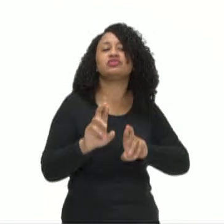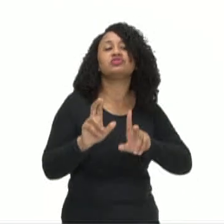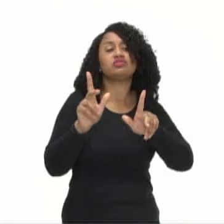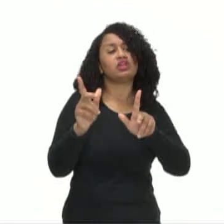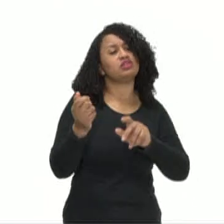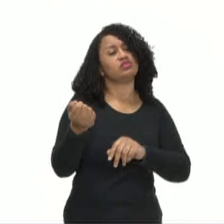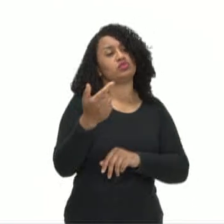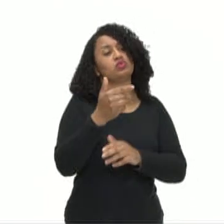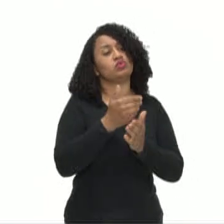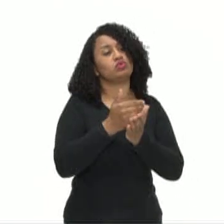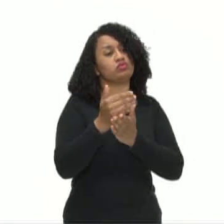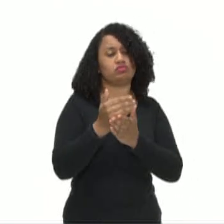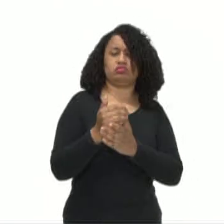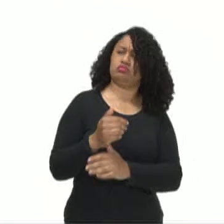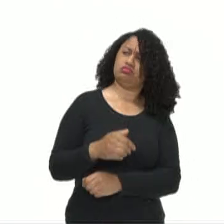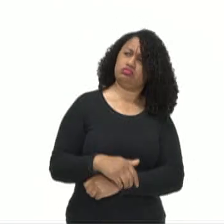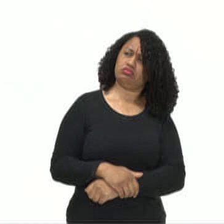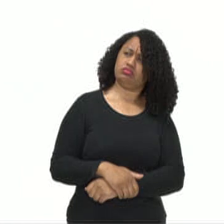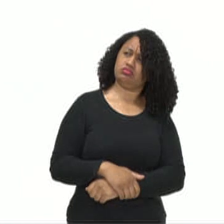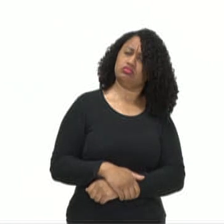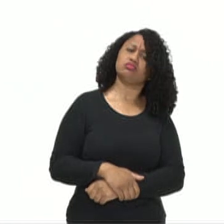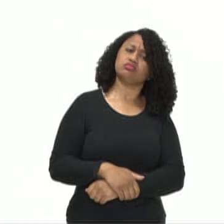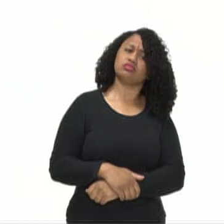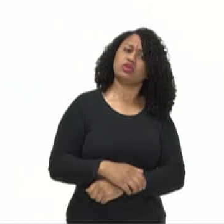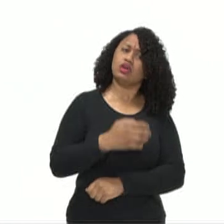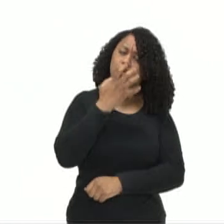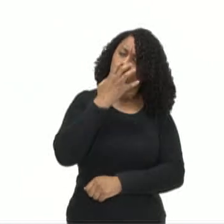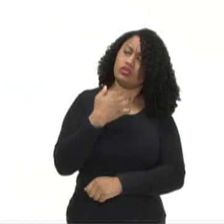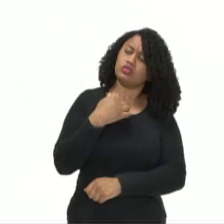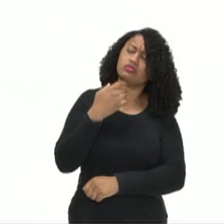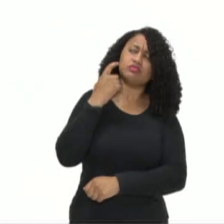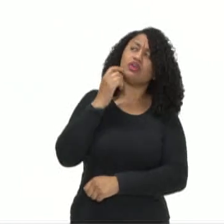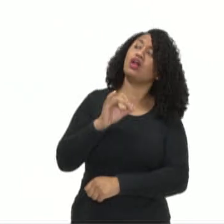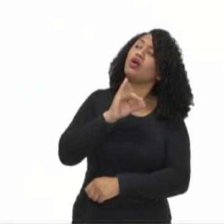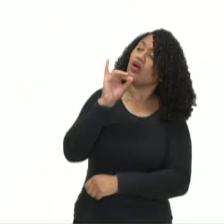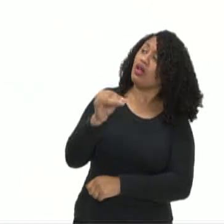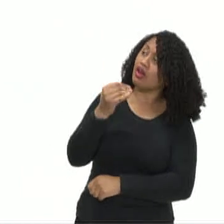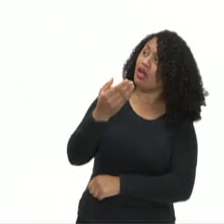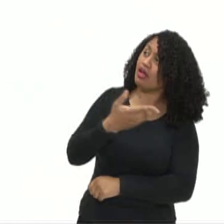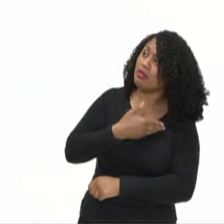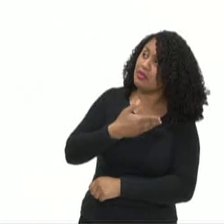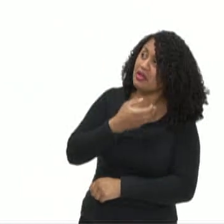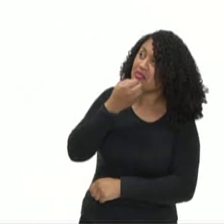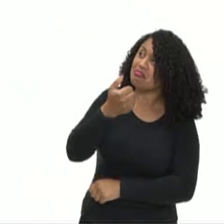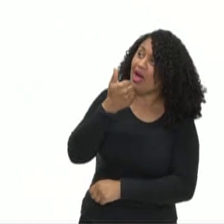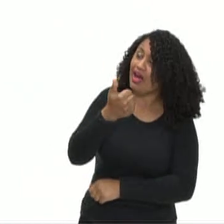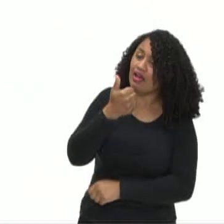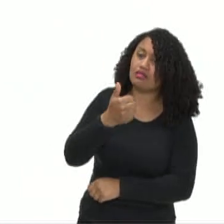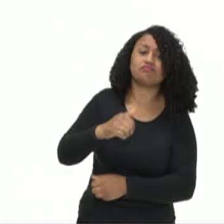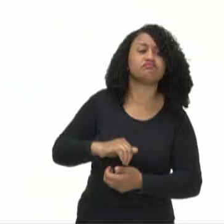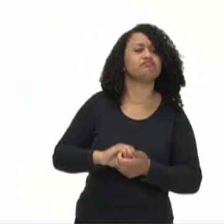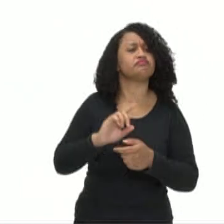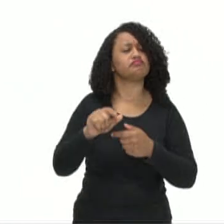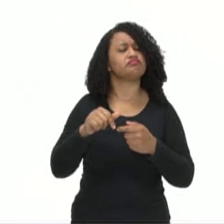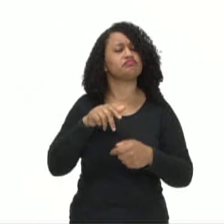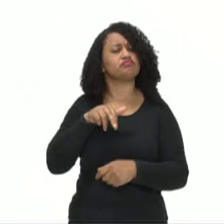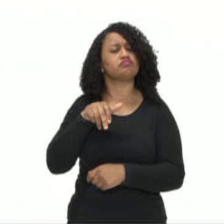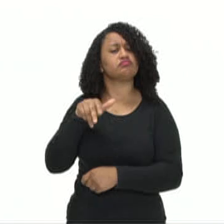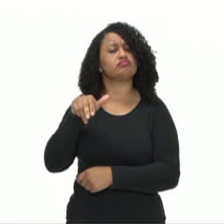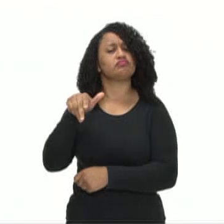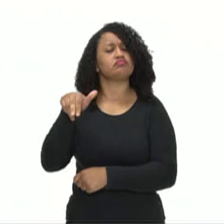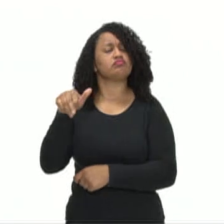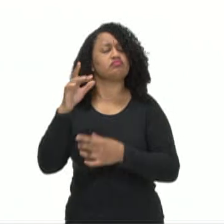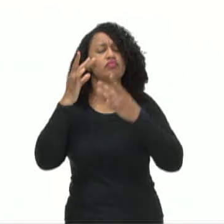da inicial, e o cão remete a ele: olá, amigão, tudo bem? Na sequência ele continuou